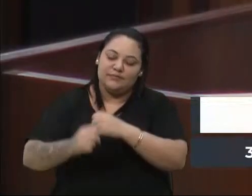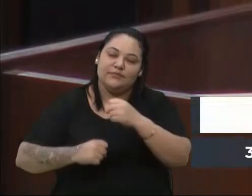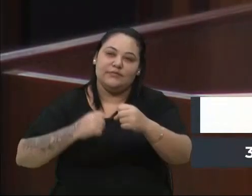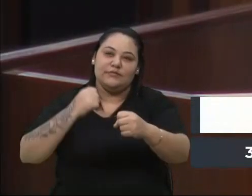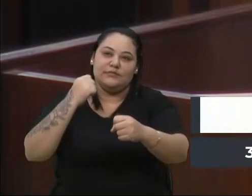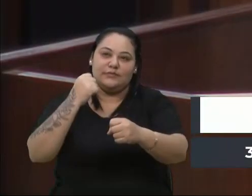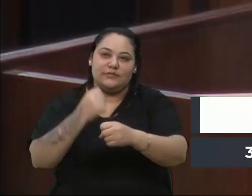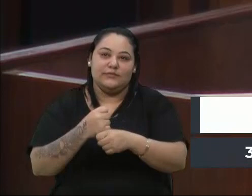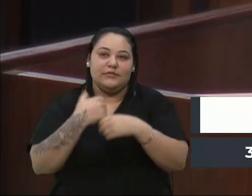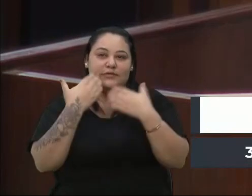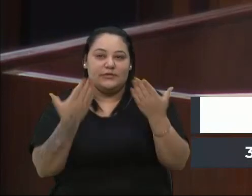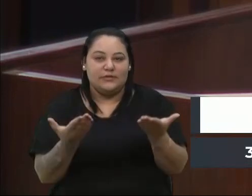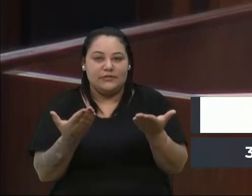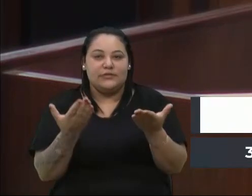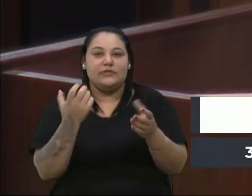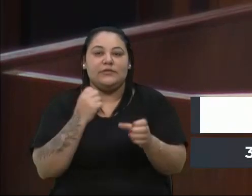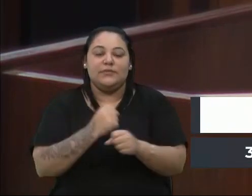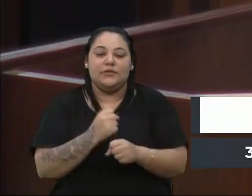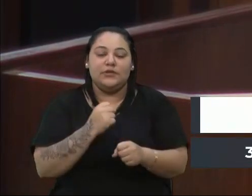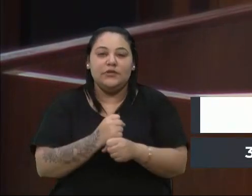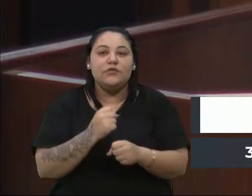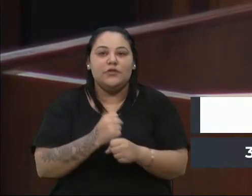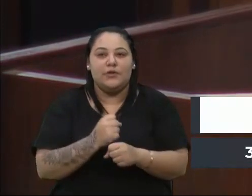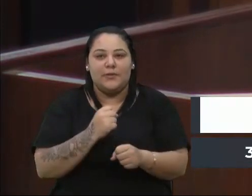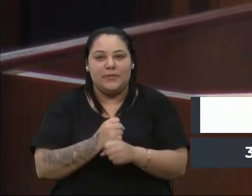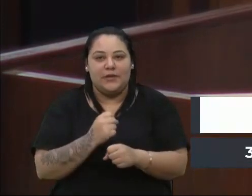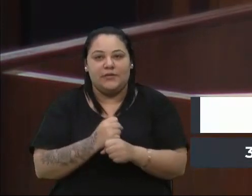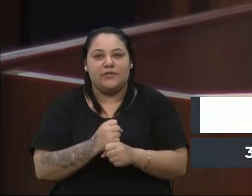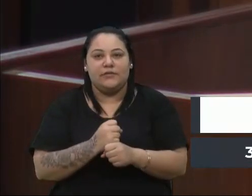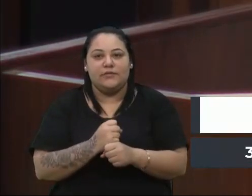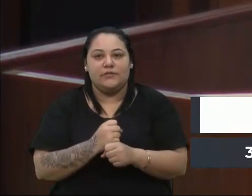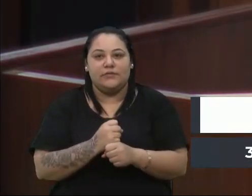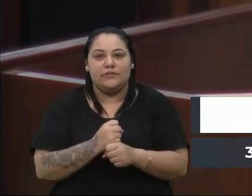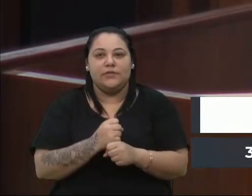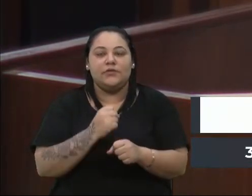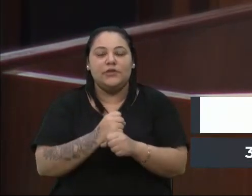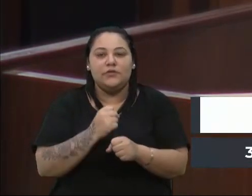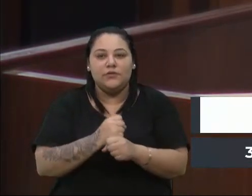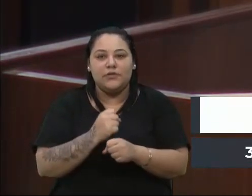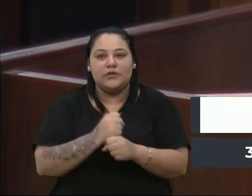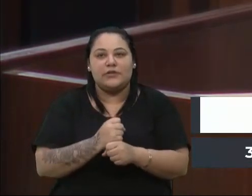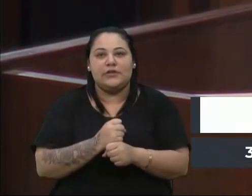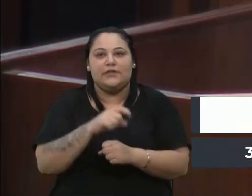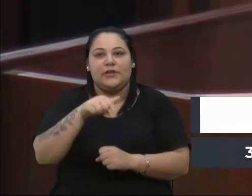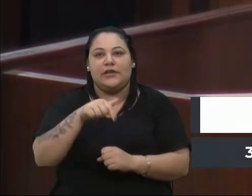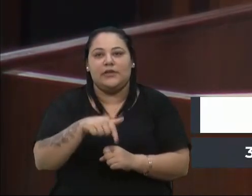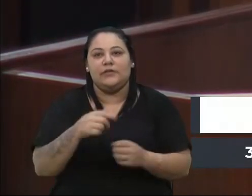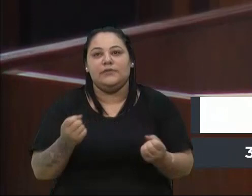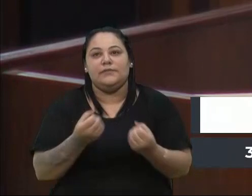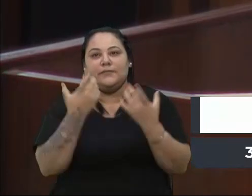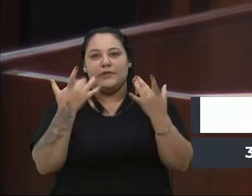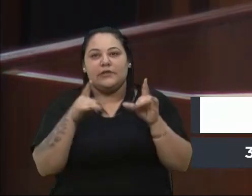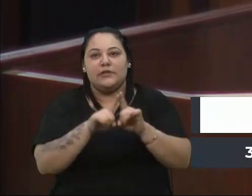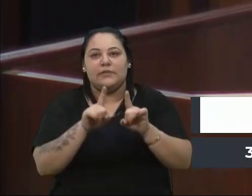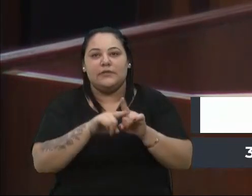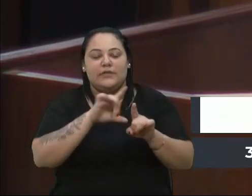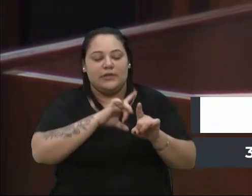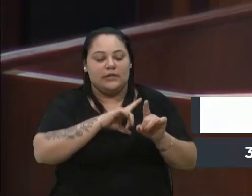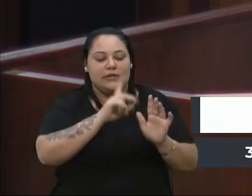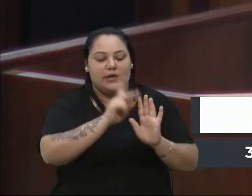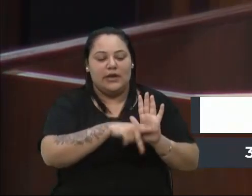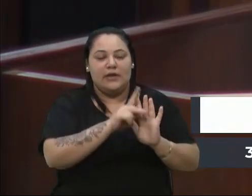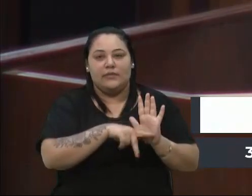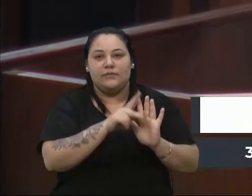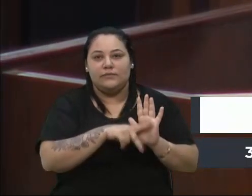e se tudo der certo, e graças a leis, novamente, como Paulo Gustavo, LIC Municipal, Financiarte, a